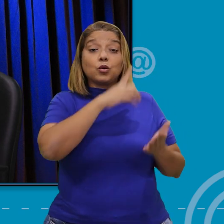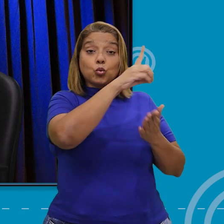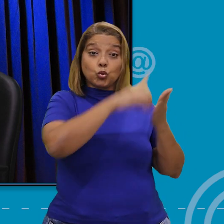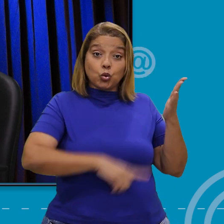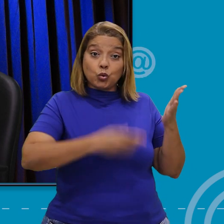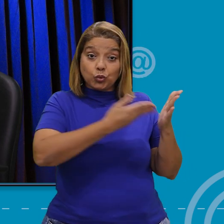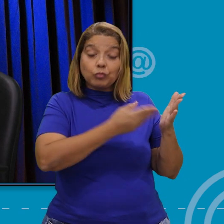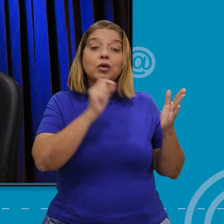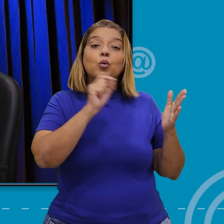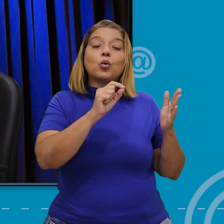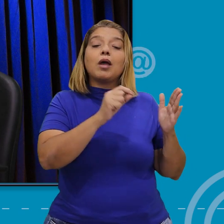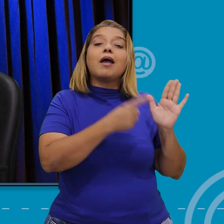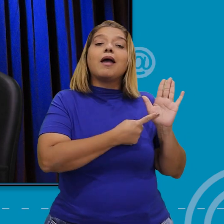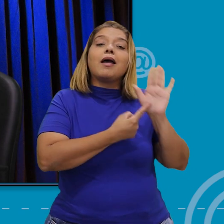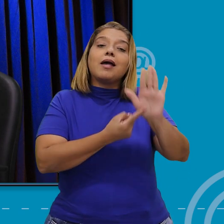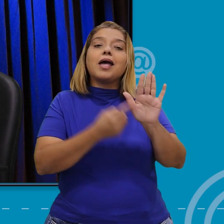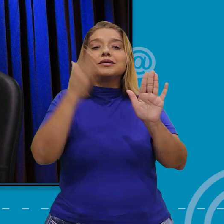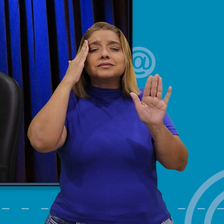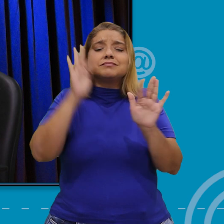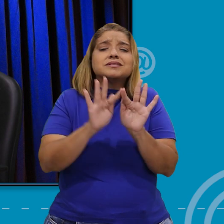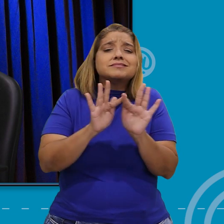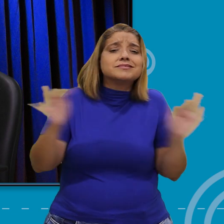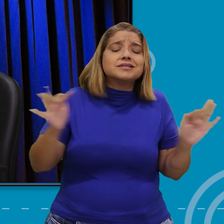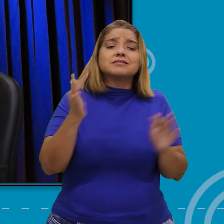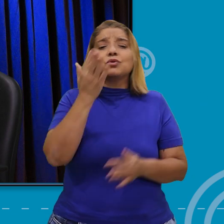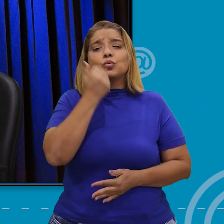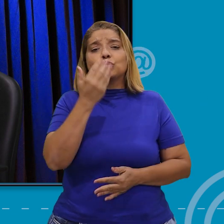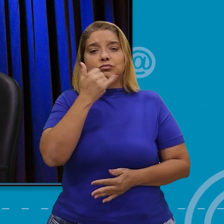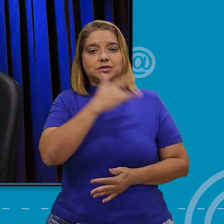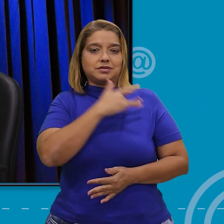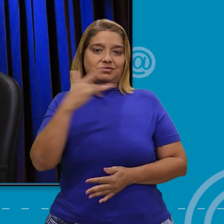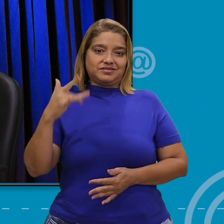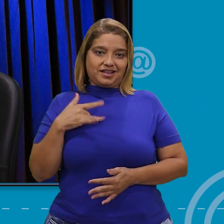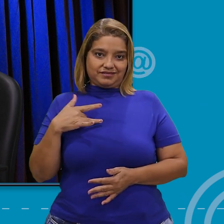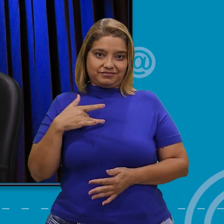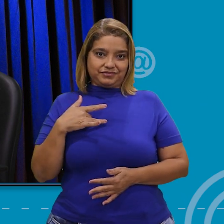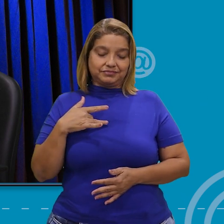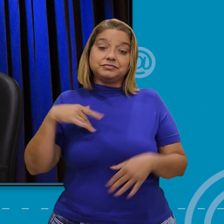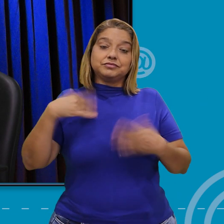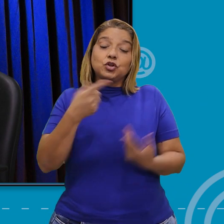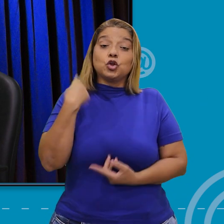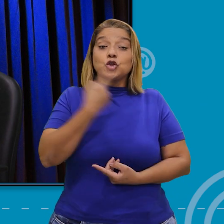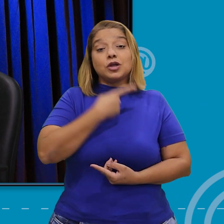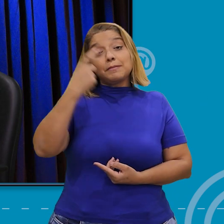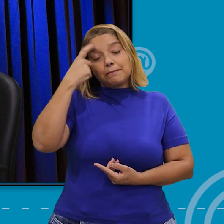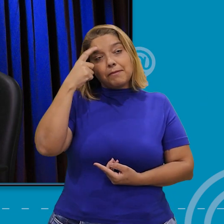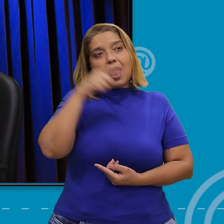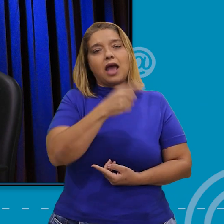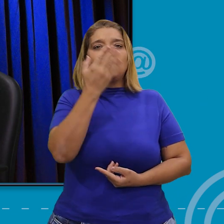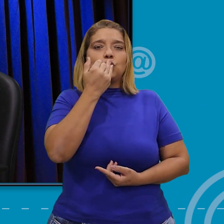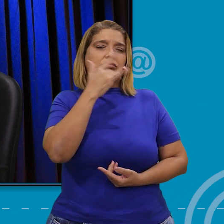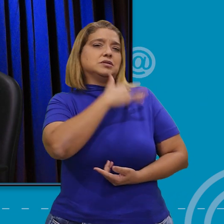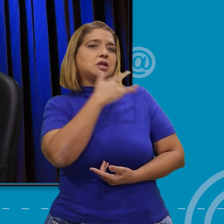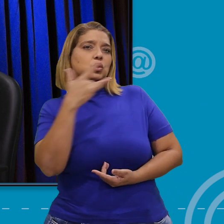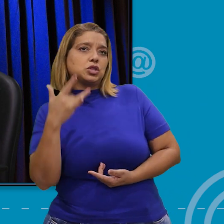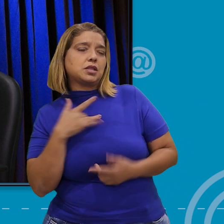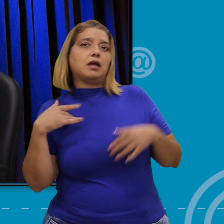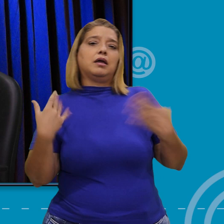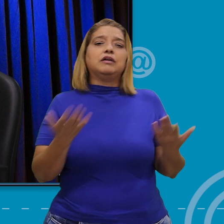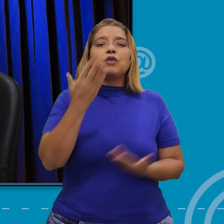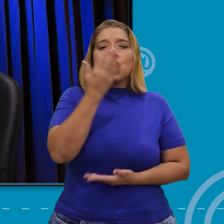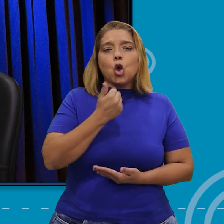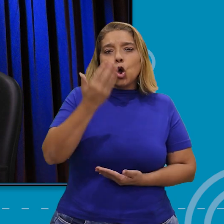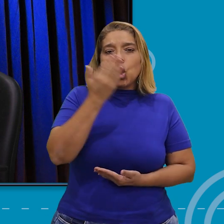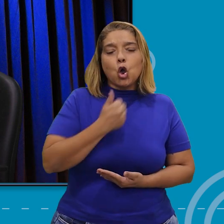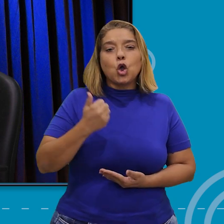nesses documentos, exatamente a questão da simplicidade de uma alimentação saudável. Então, se a gente pensa assim, uma alimentação saudável,